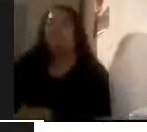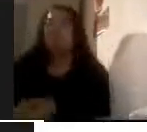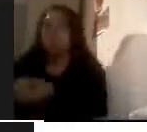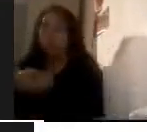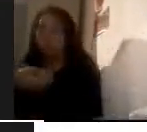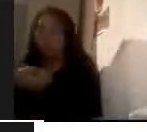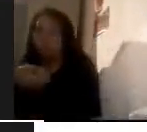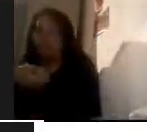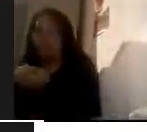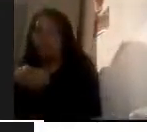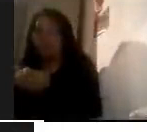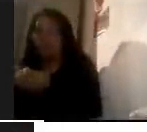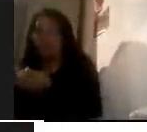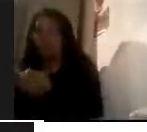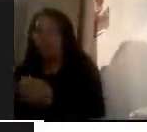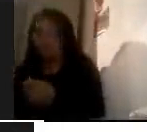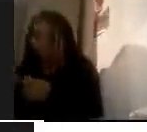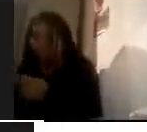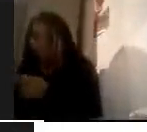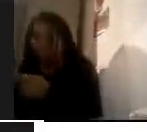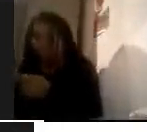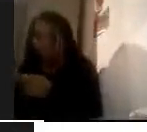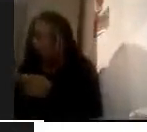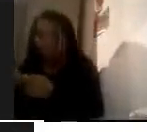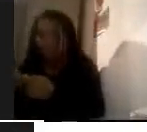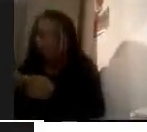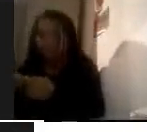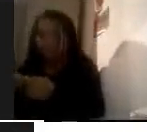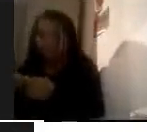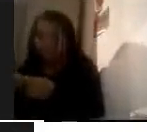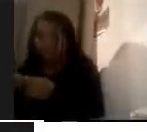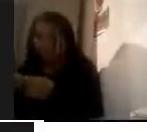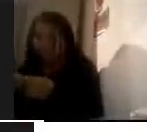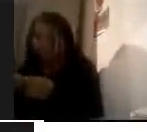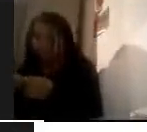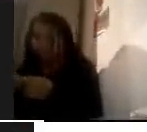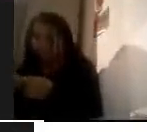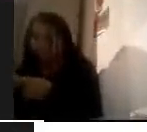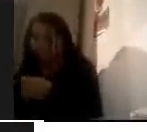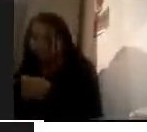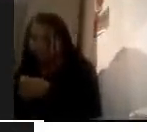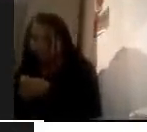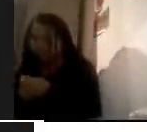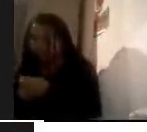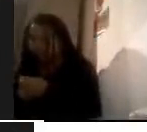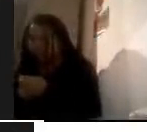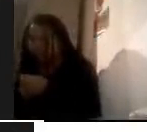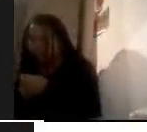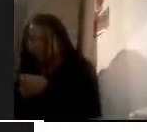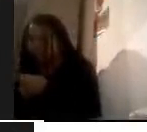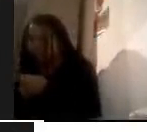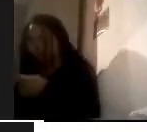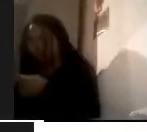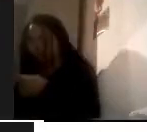Hipotermia. Hipotermia. Se estiver muito quente, pode causar queimadura, tá bom? E a gente nunca dá um volume